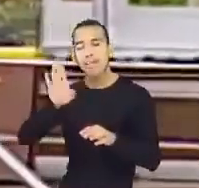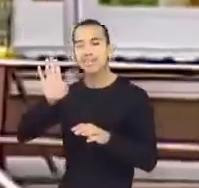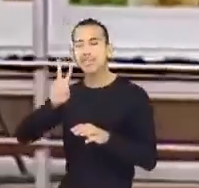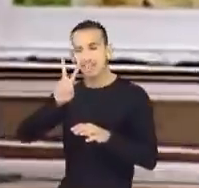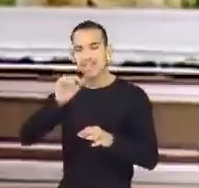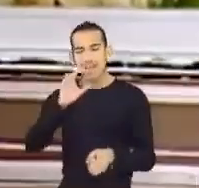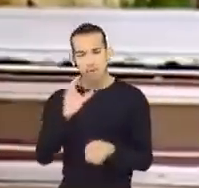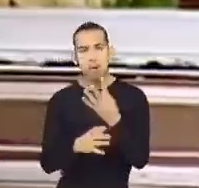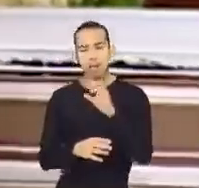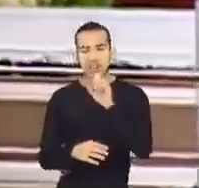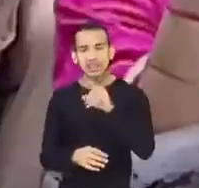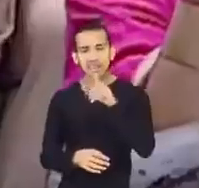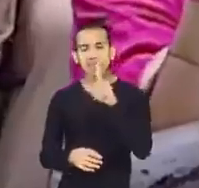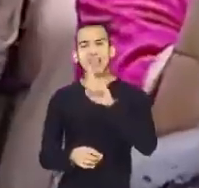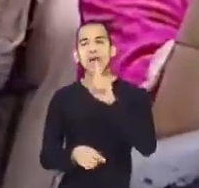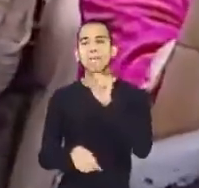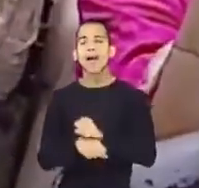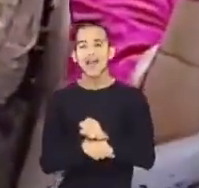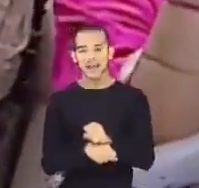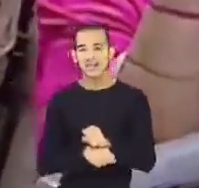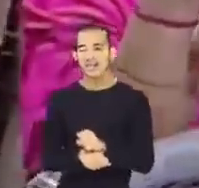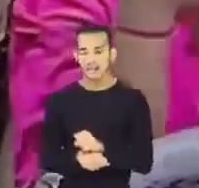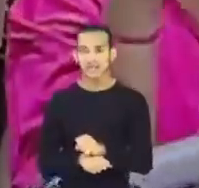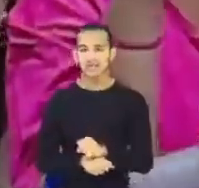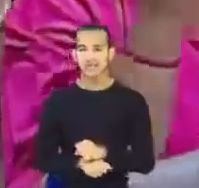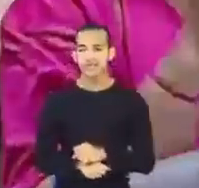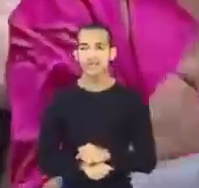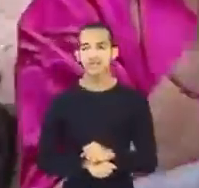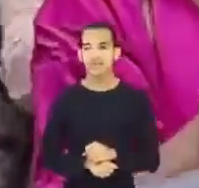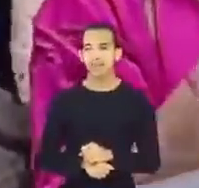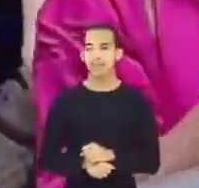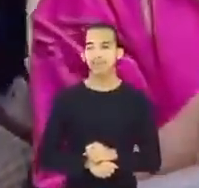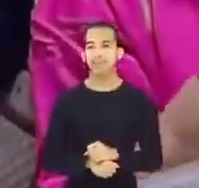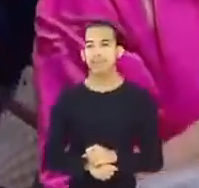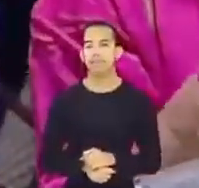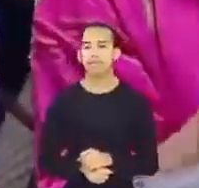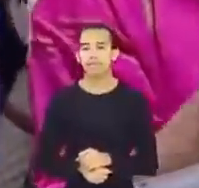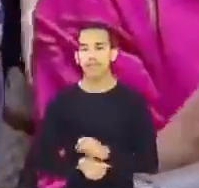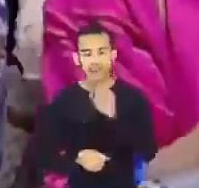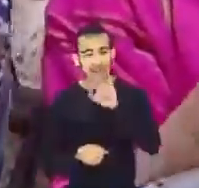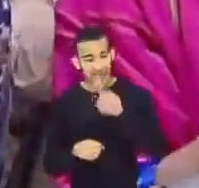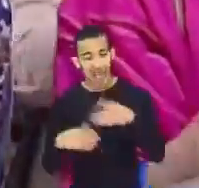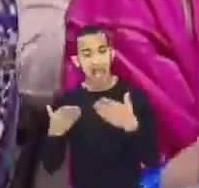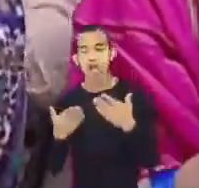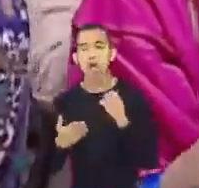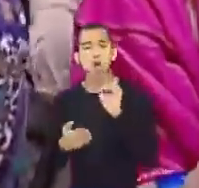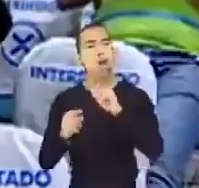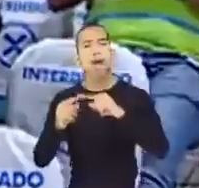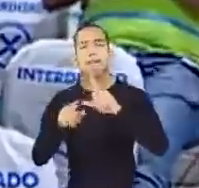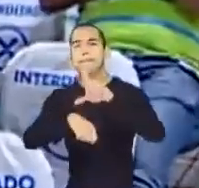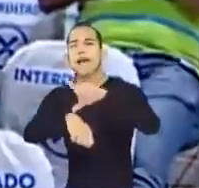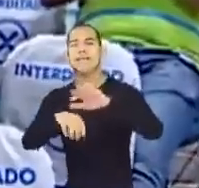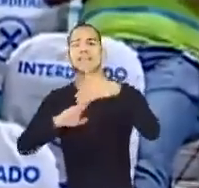se cumprir se você não desistir. Não posso dizer se agora ou se mais